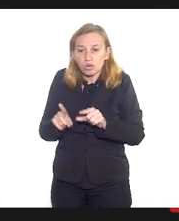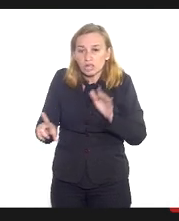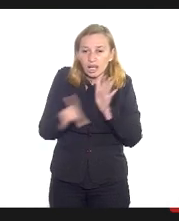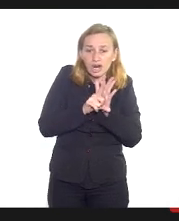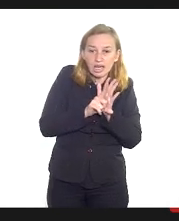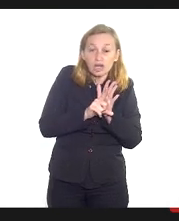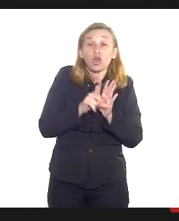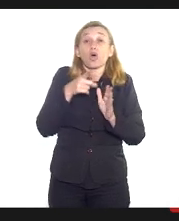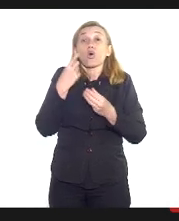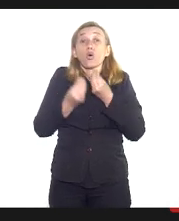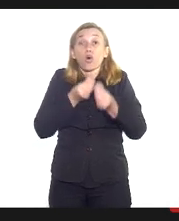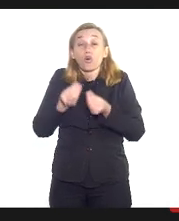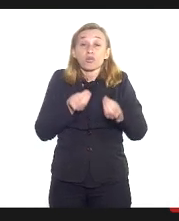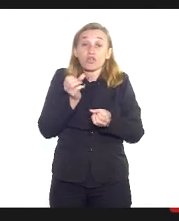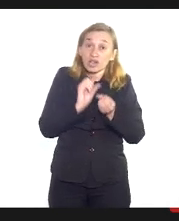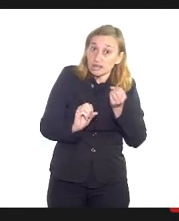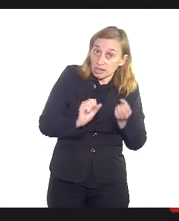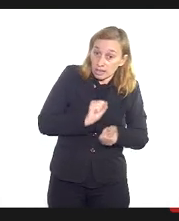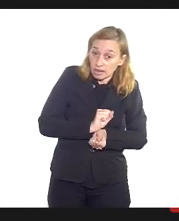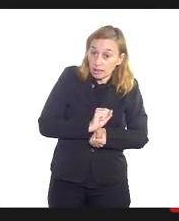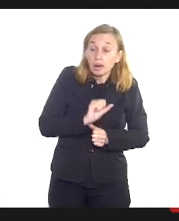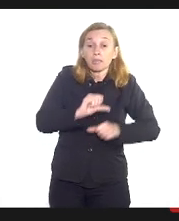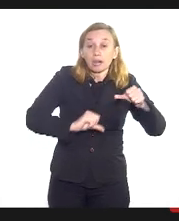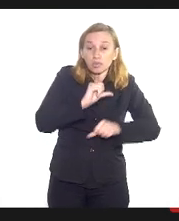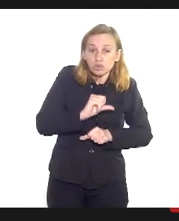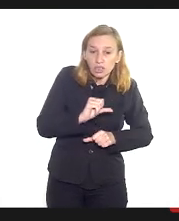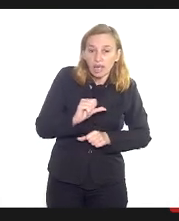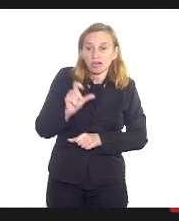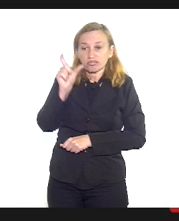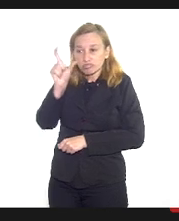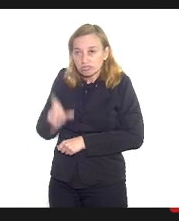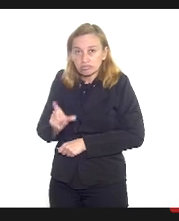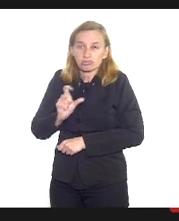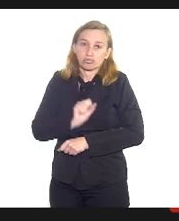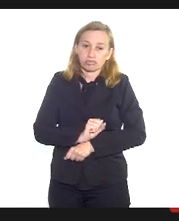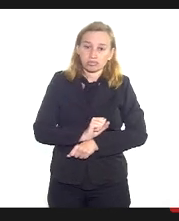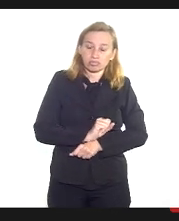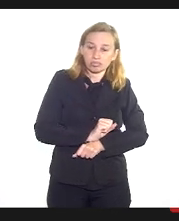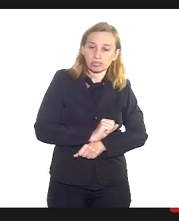podemos estar fazendo para, vamos dizer assim, mudar essa conduta?